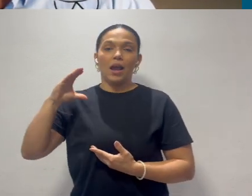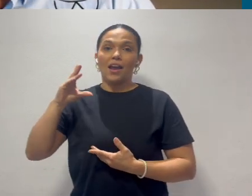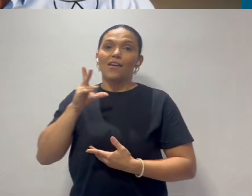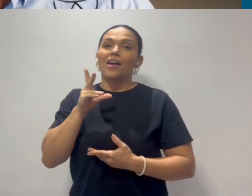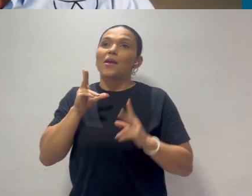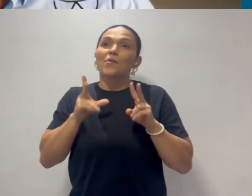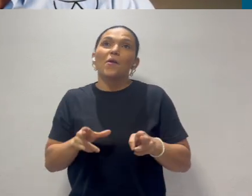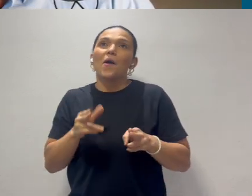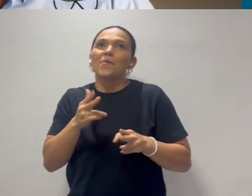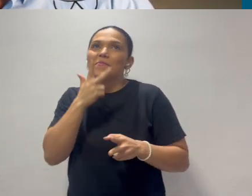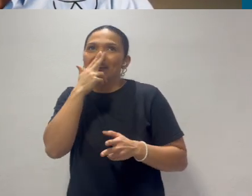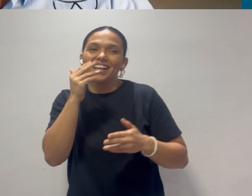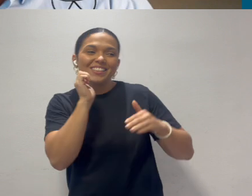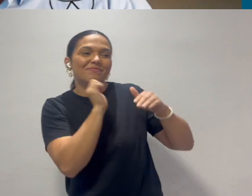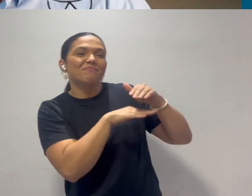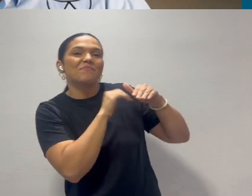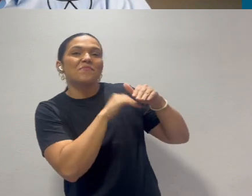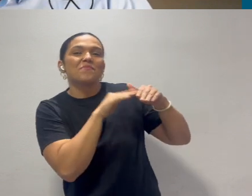poupança forçada.